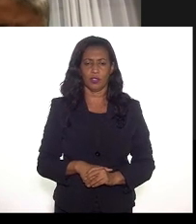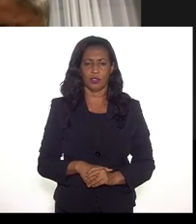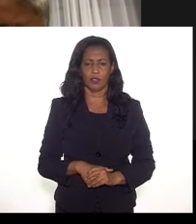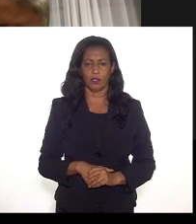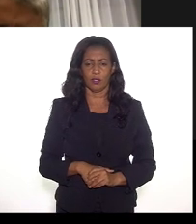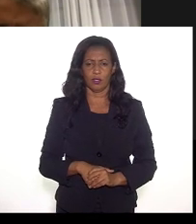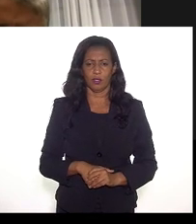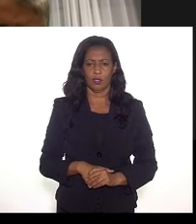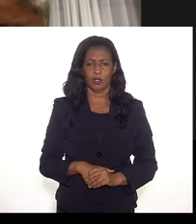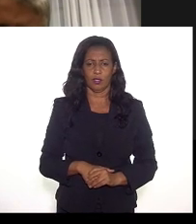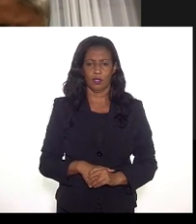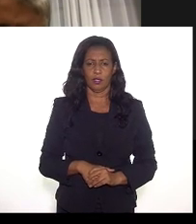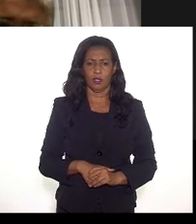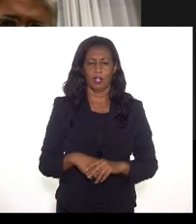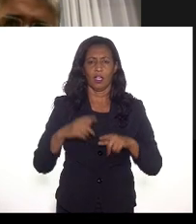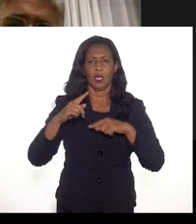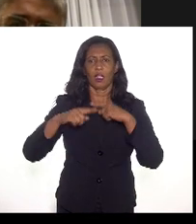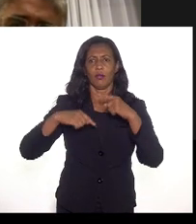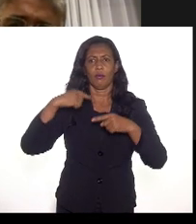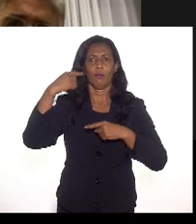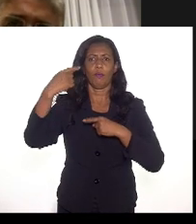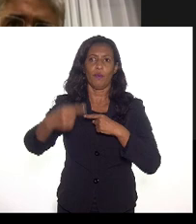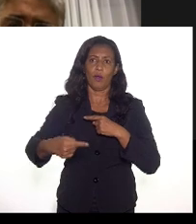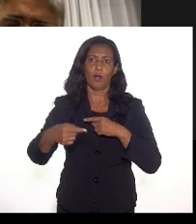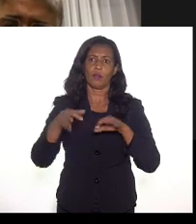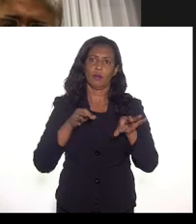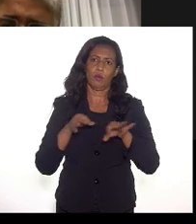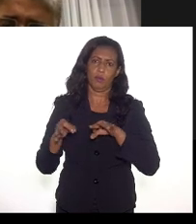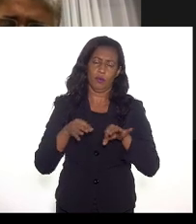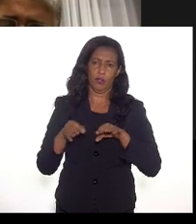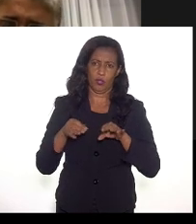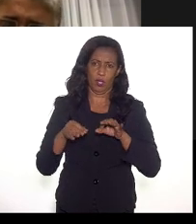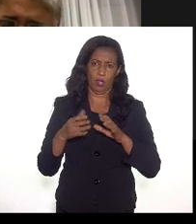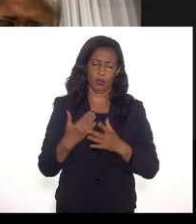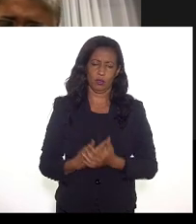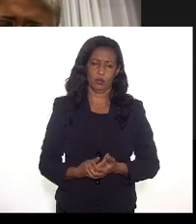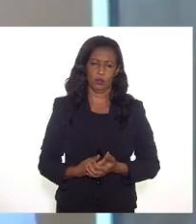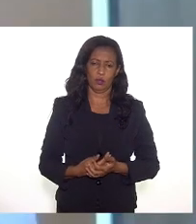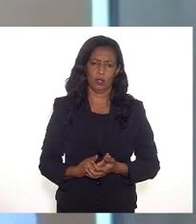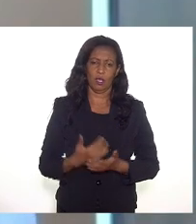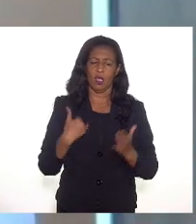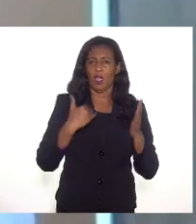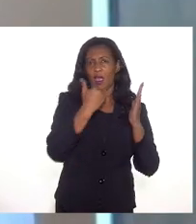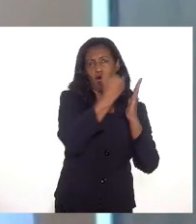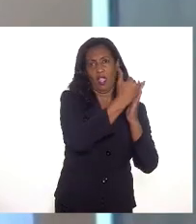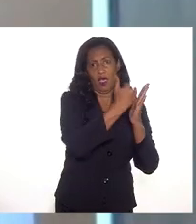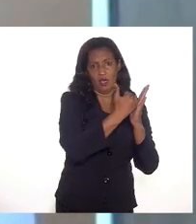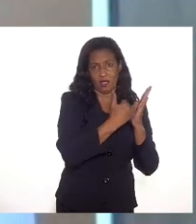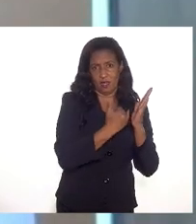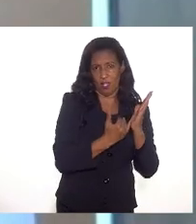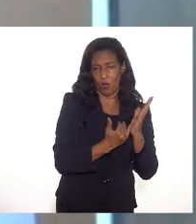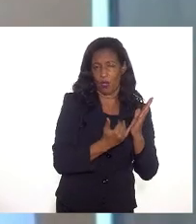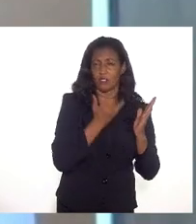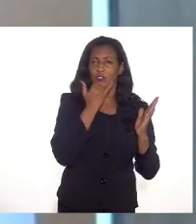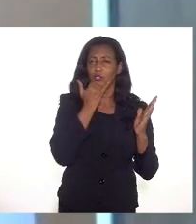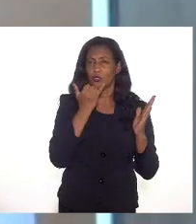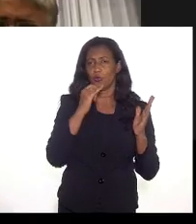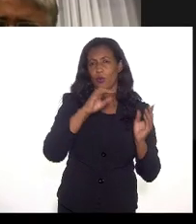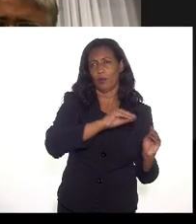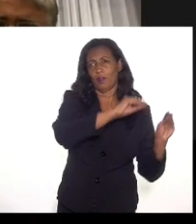É do próximo projeto. Essa ordem que eu dei, na verdade, é para a próxima sessão.